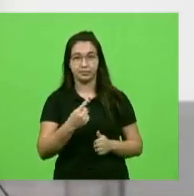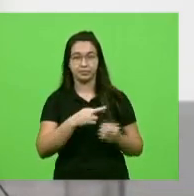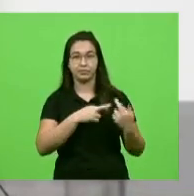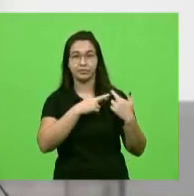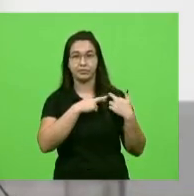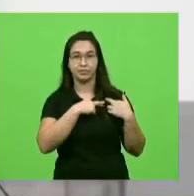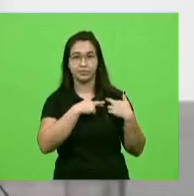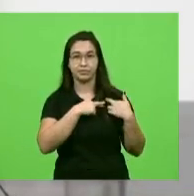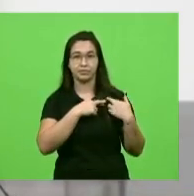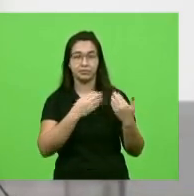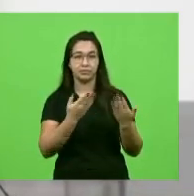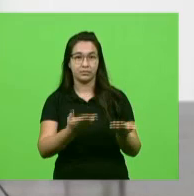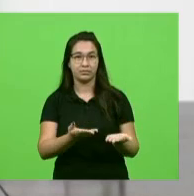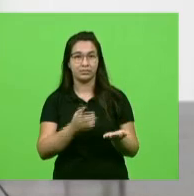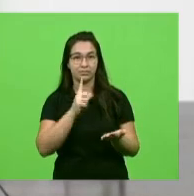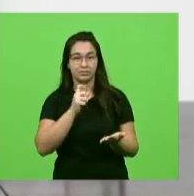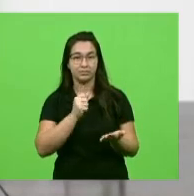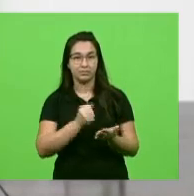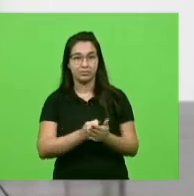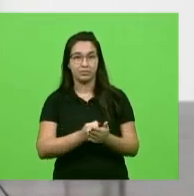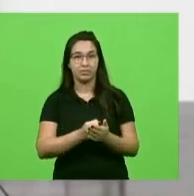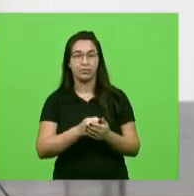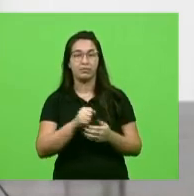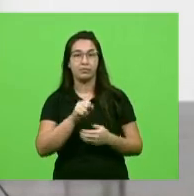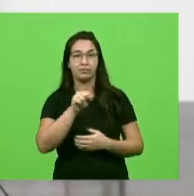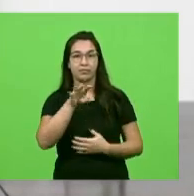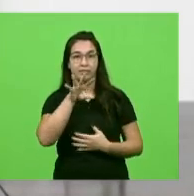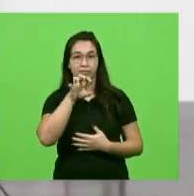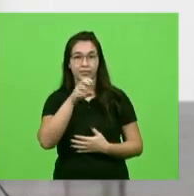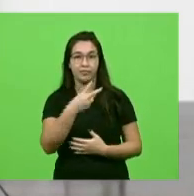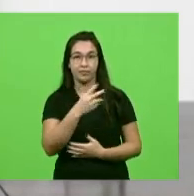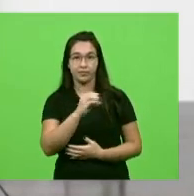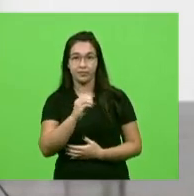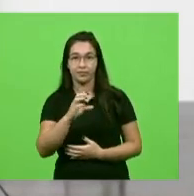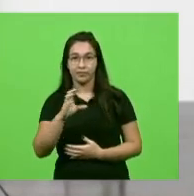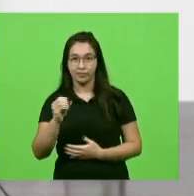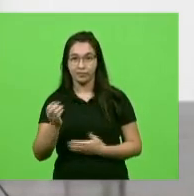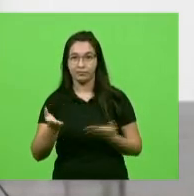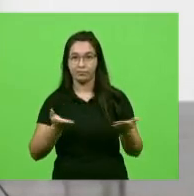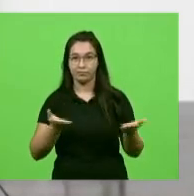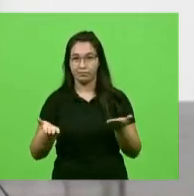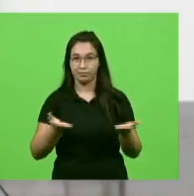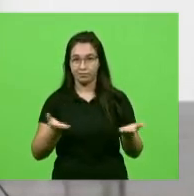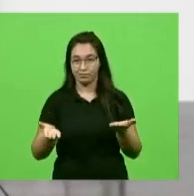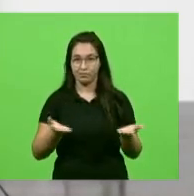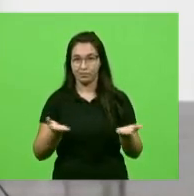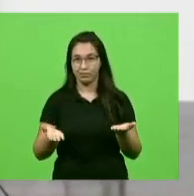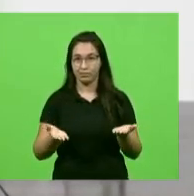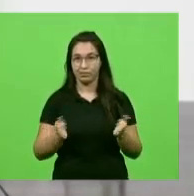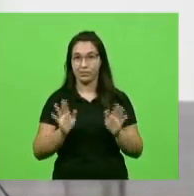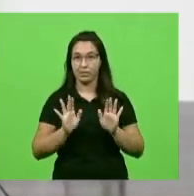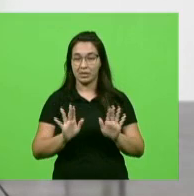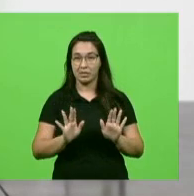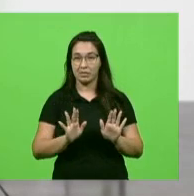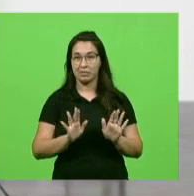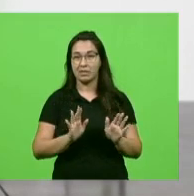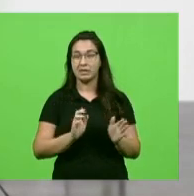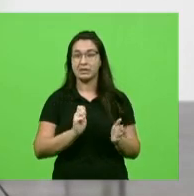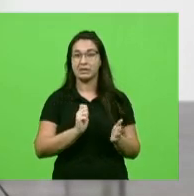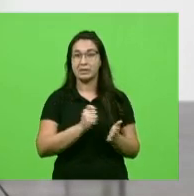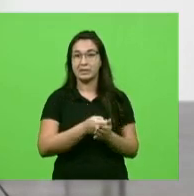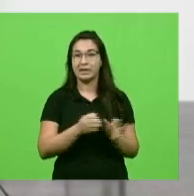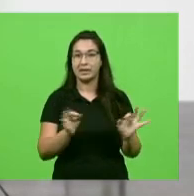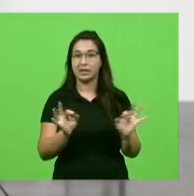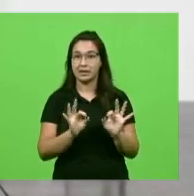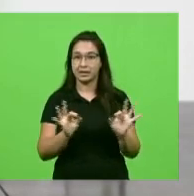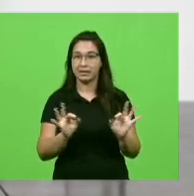operação de aquisição de 200 respiradores mediante dispensa de licitação e sem prestação, e fracassada, custou